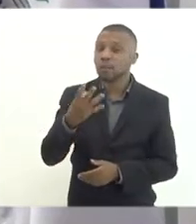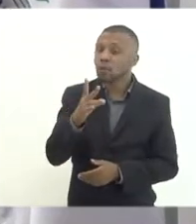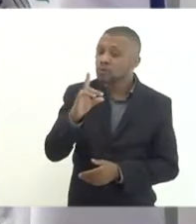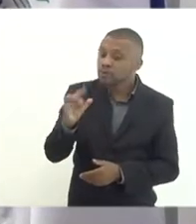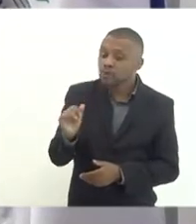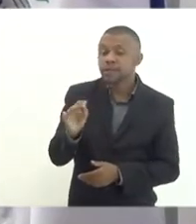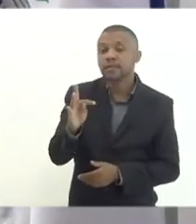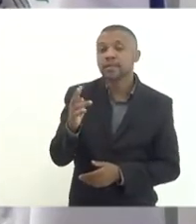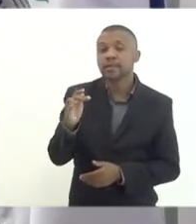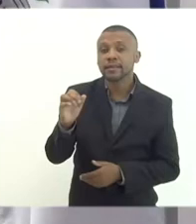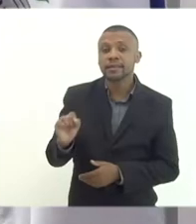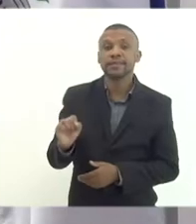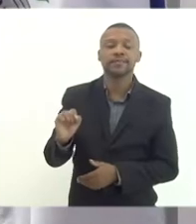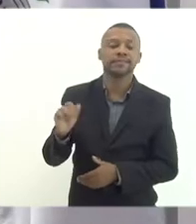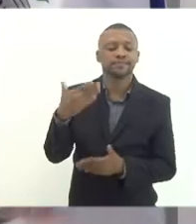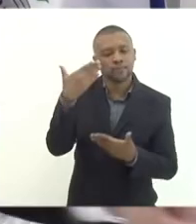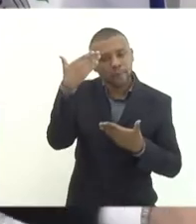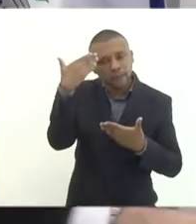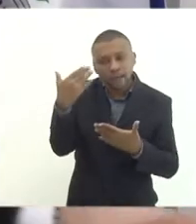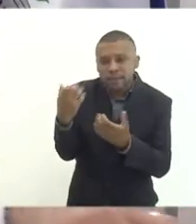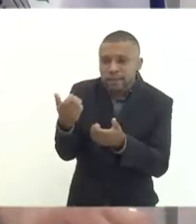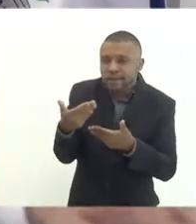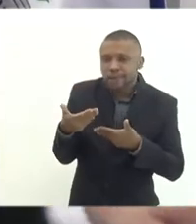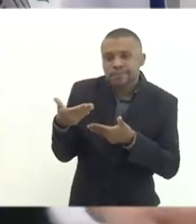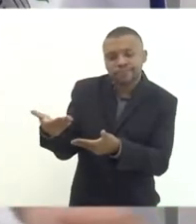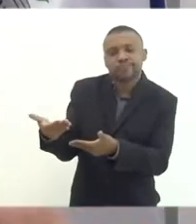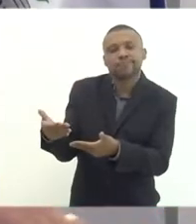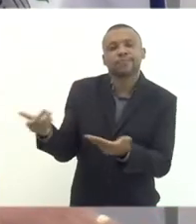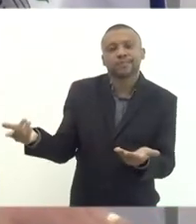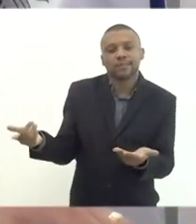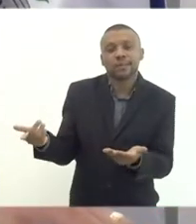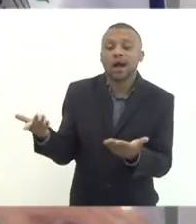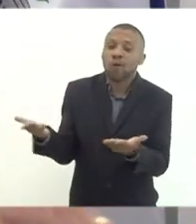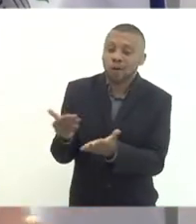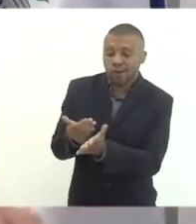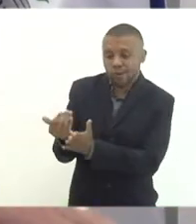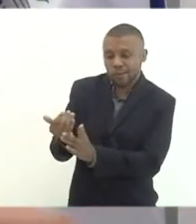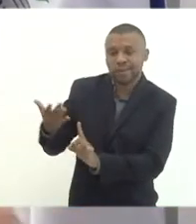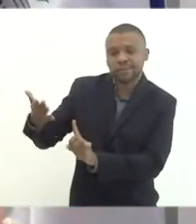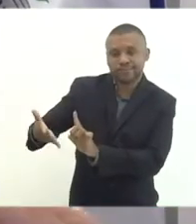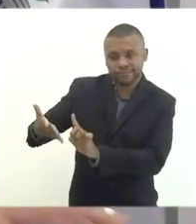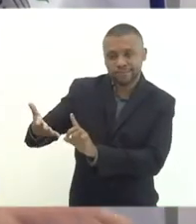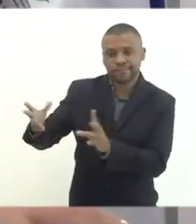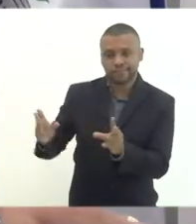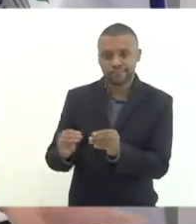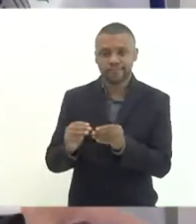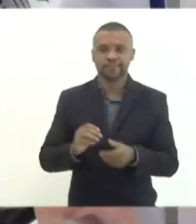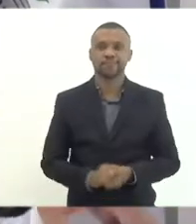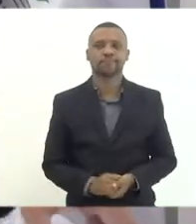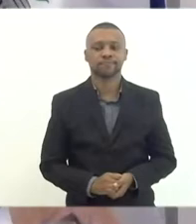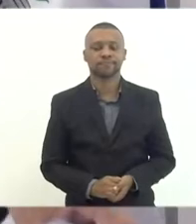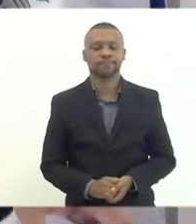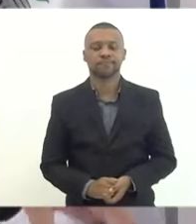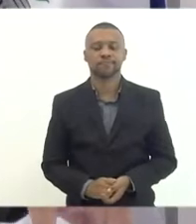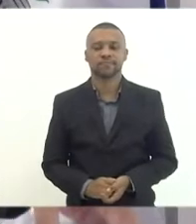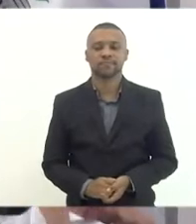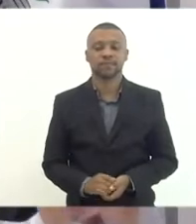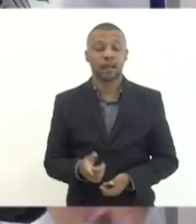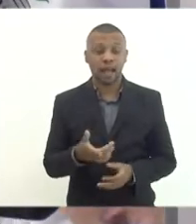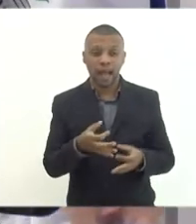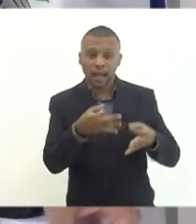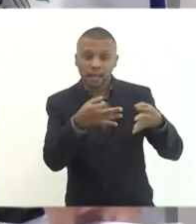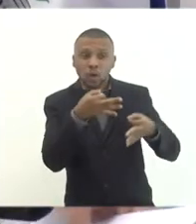bom dia obrigado por aceitar o nosso convite e a palavra a senhora Oi Tá certo vou sem futsal Sonic